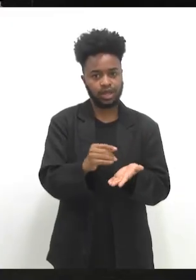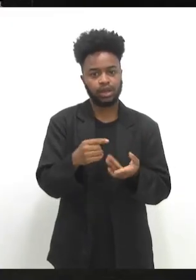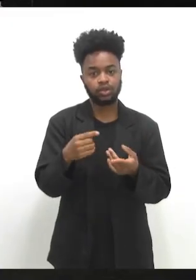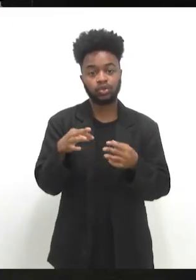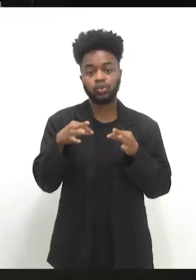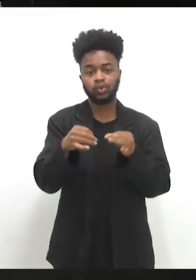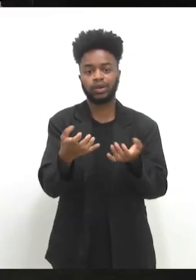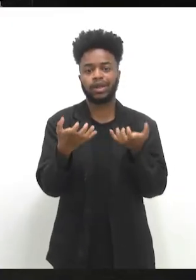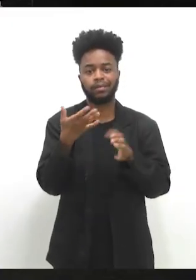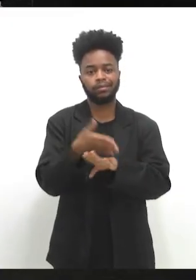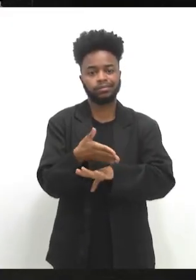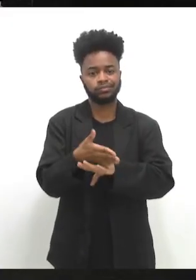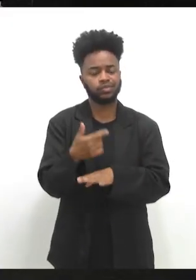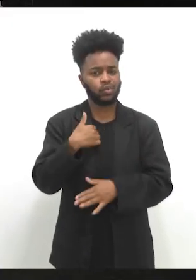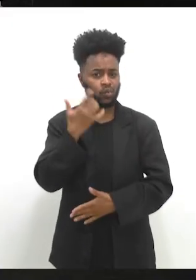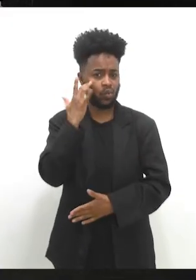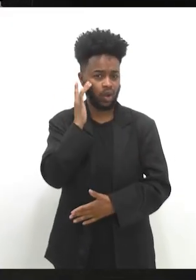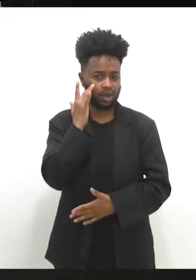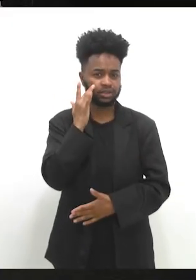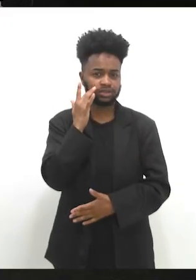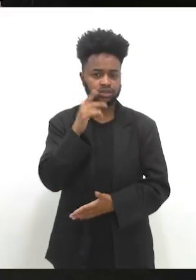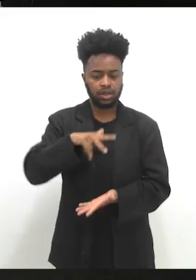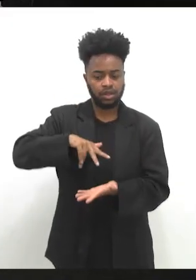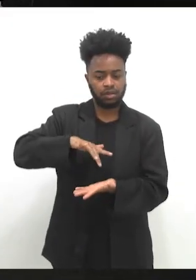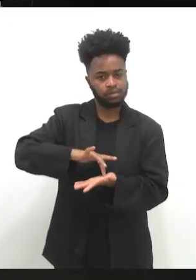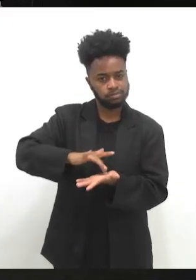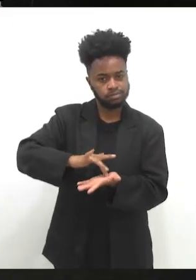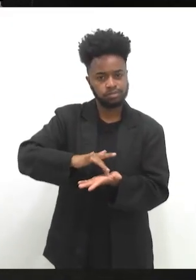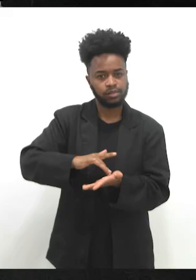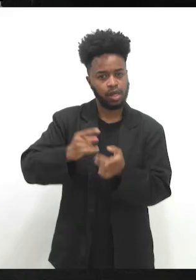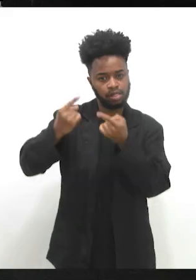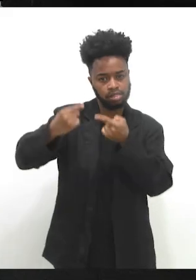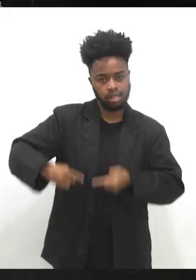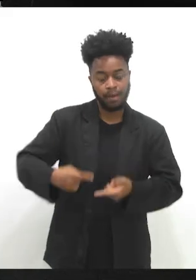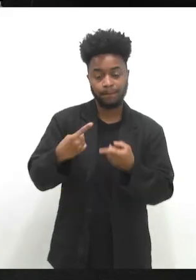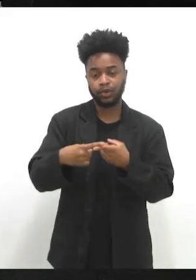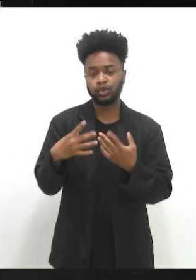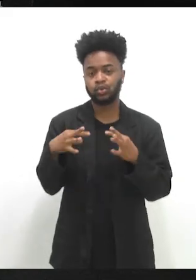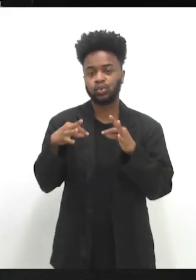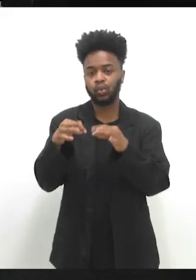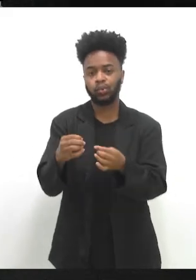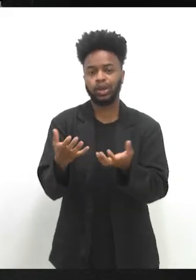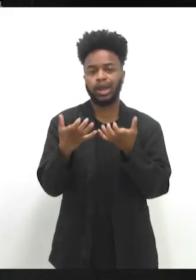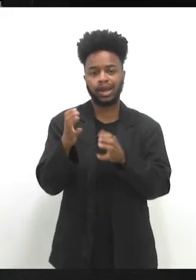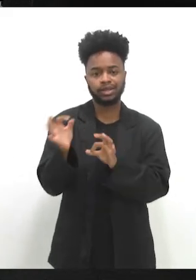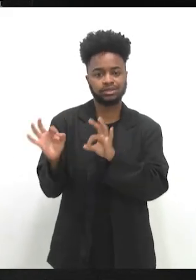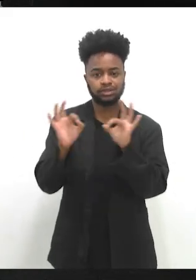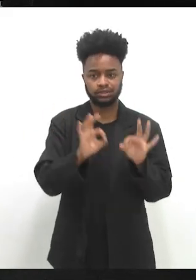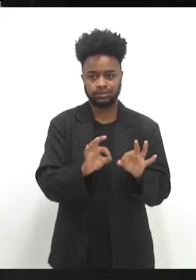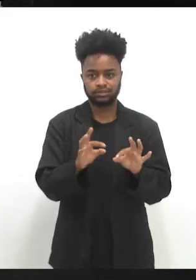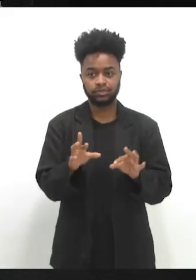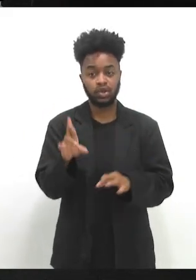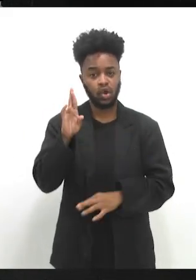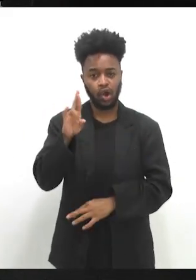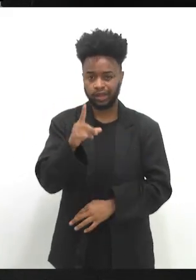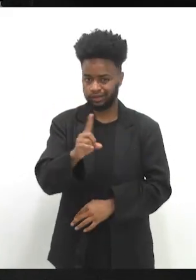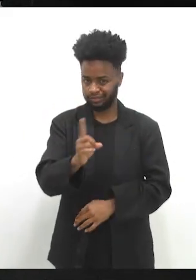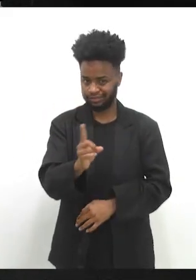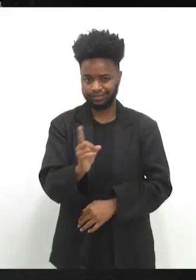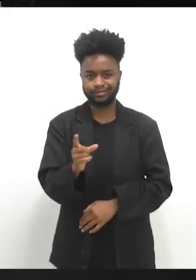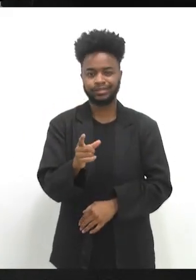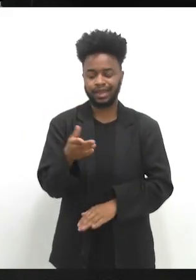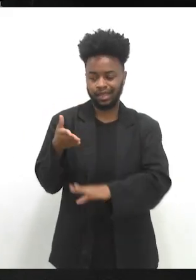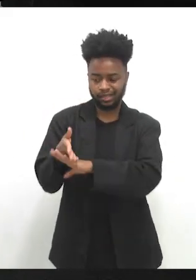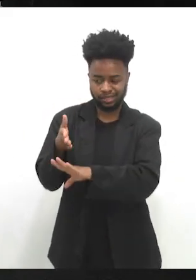mundo quer ir. Aliás, eu acho que deve ser um dos balés mais disputados, né? Porque todo mundo quer ir, né? Adulto, criança. Rock in Rio que nada, vira